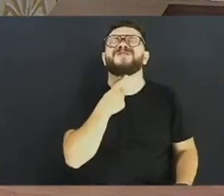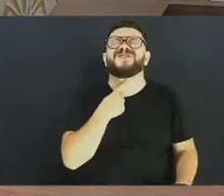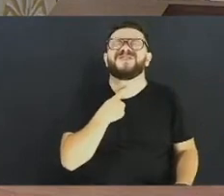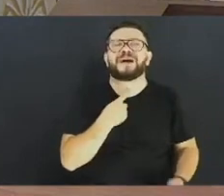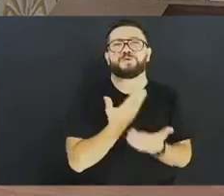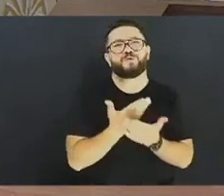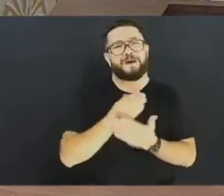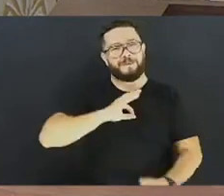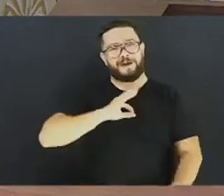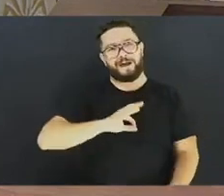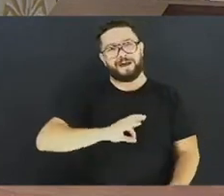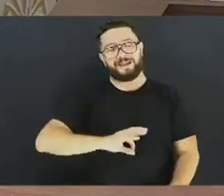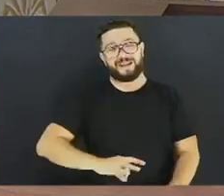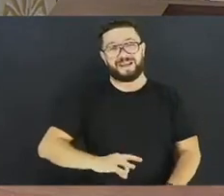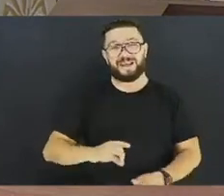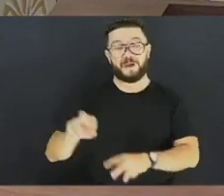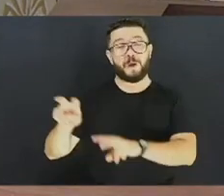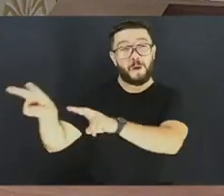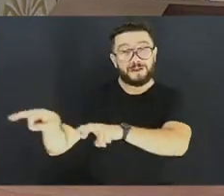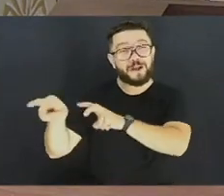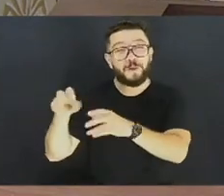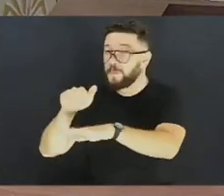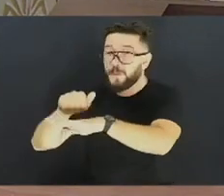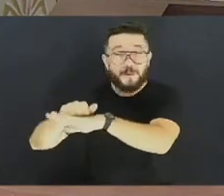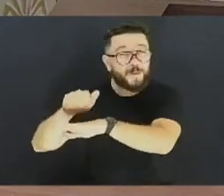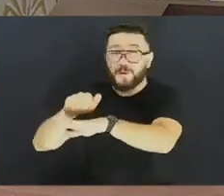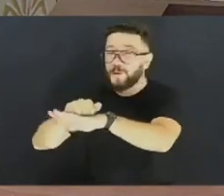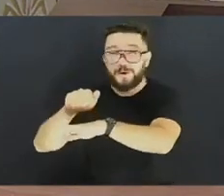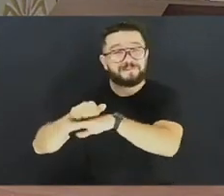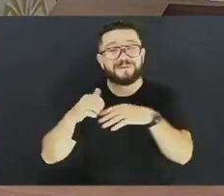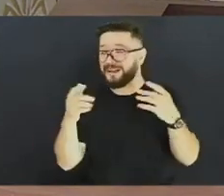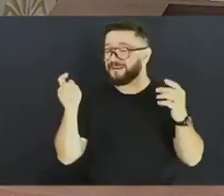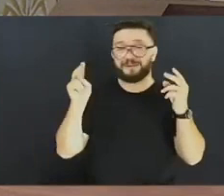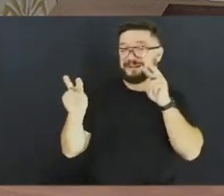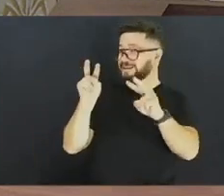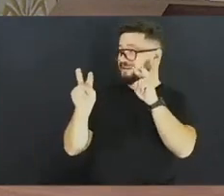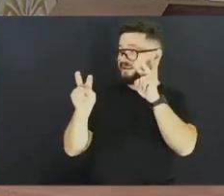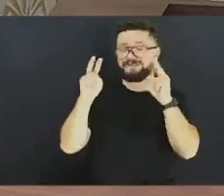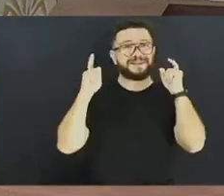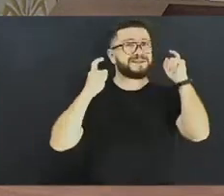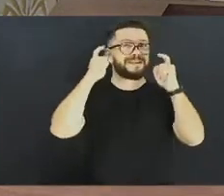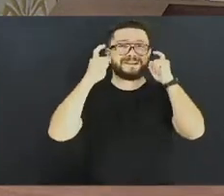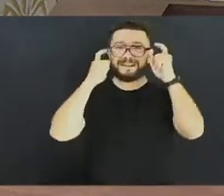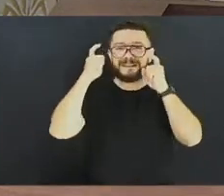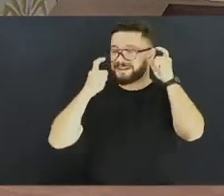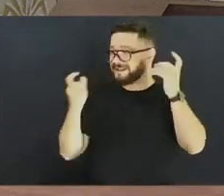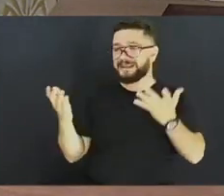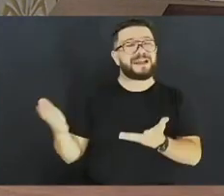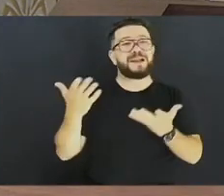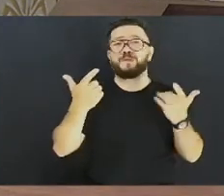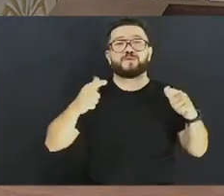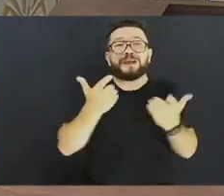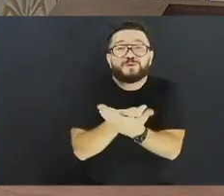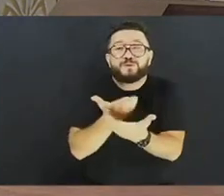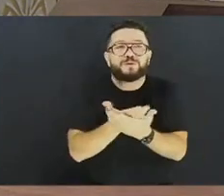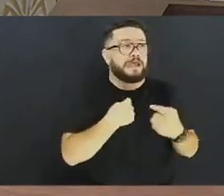me preocupou aqueles que não tinham inteligência e nós queríamos avançar. Então, vocês são os representantes do